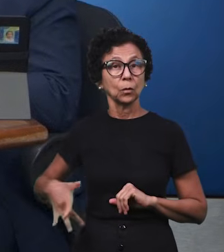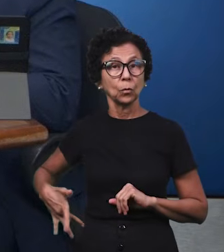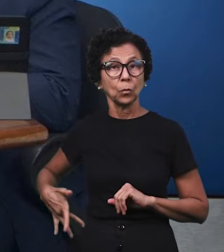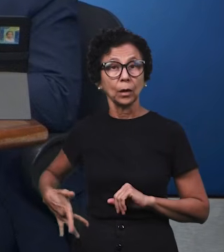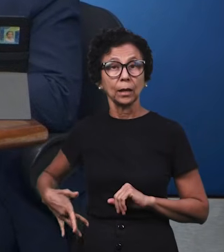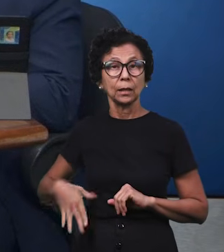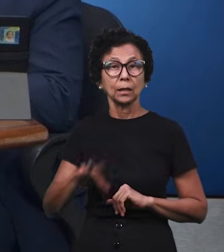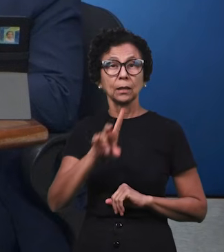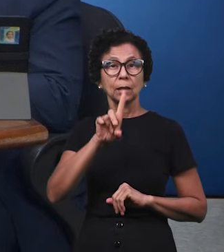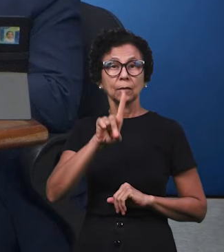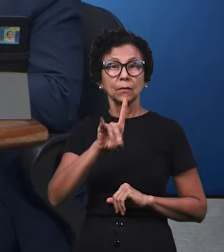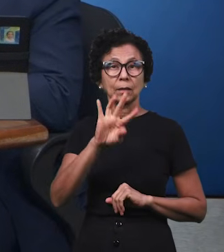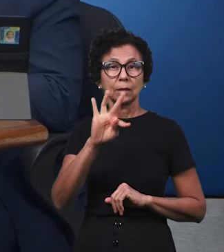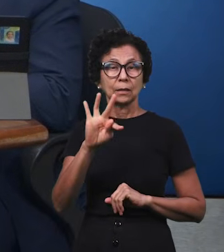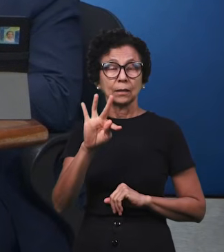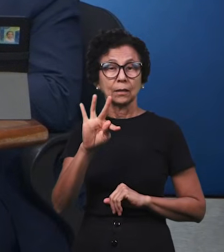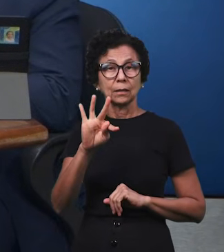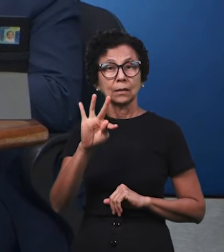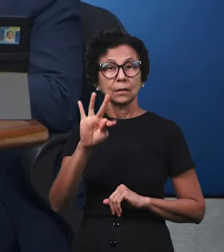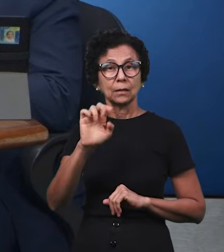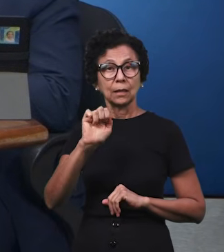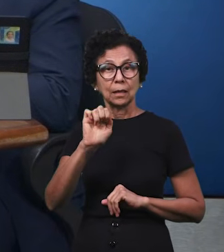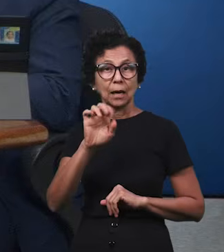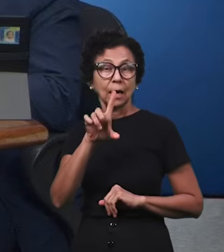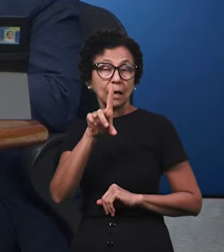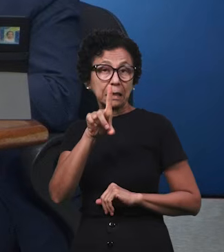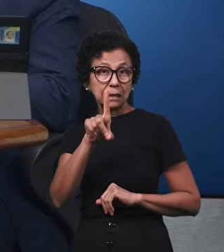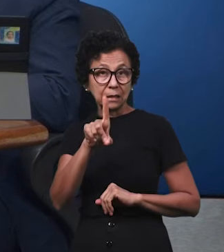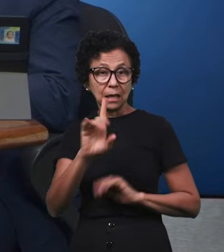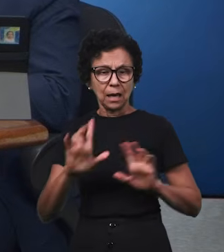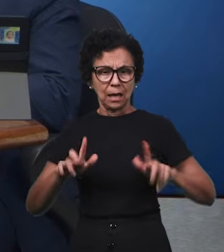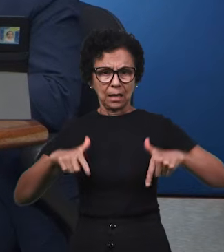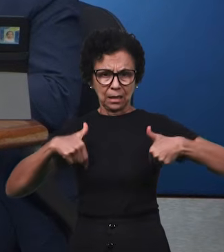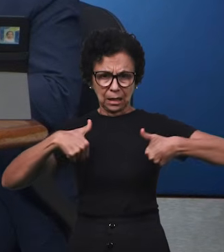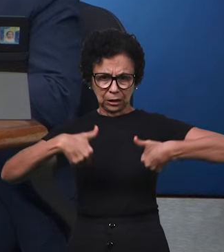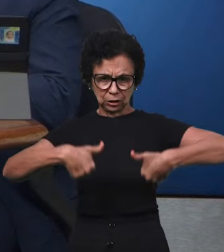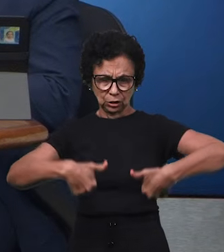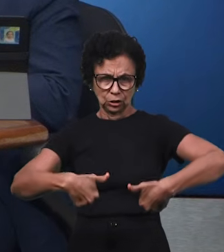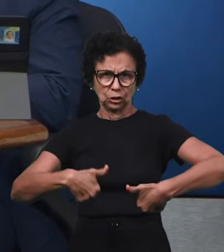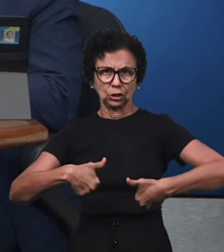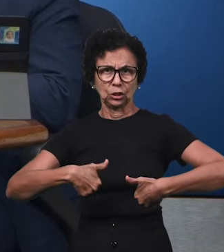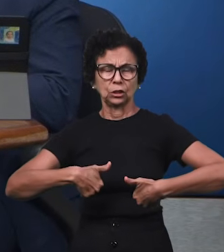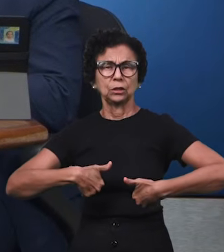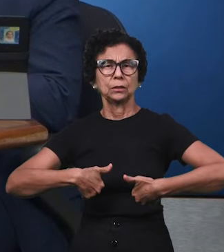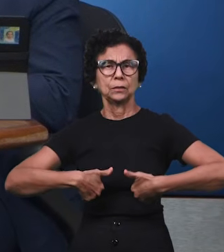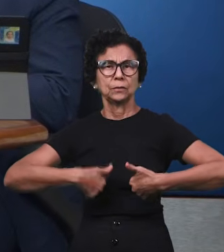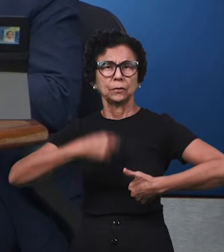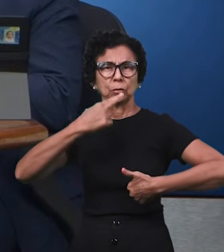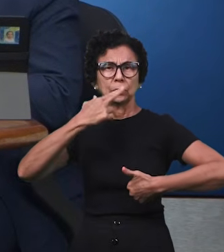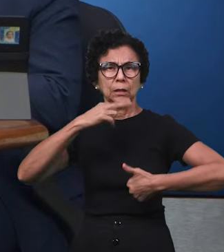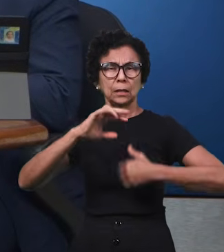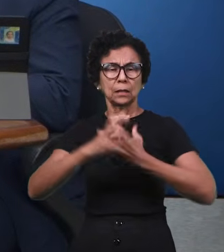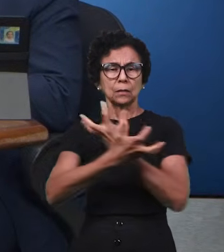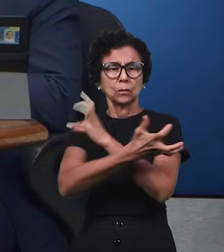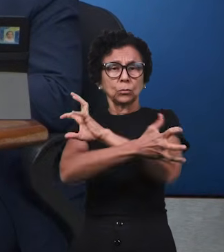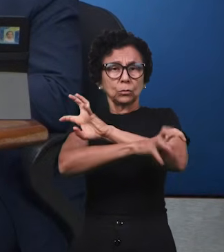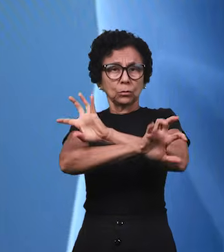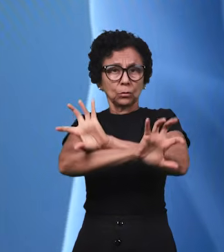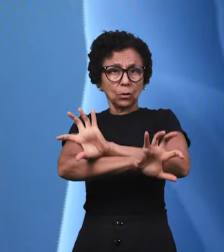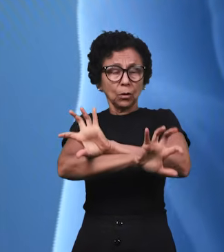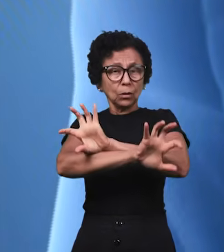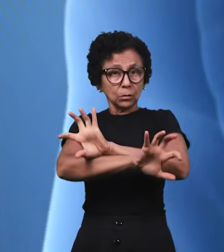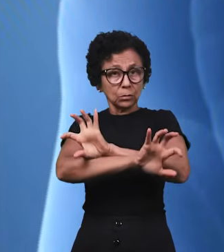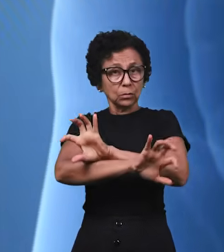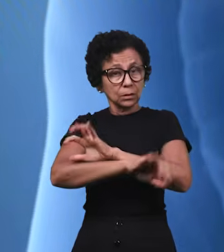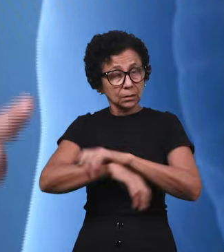D para manter a saúde dos ossos, né? As pessoas não conhecem essa função do rim, né? E a principal